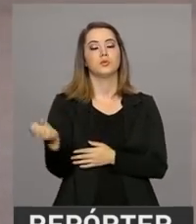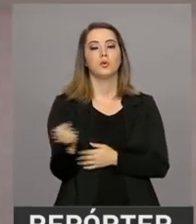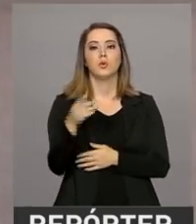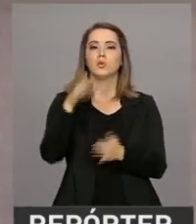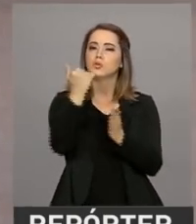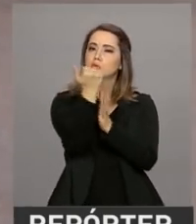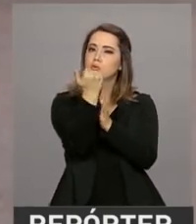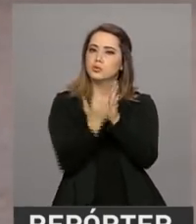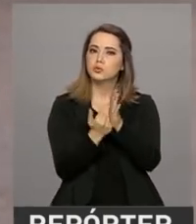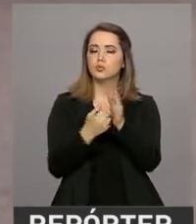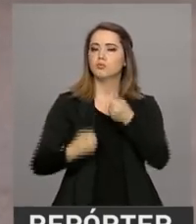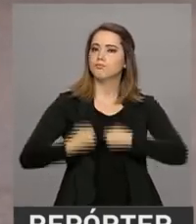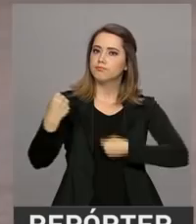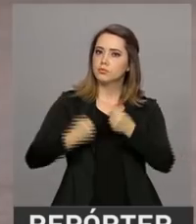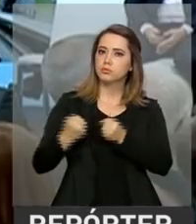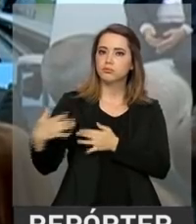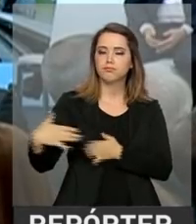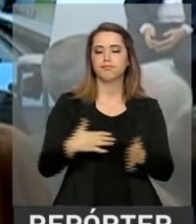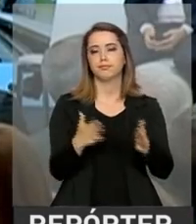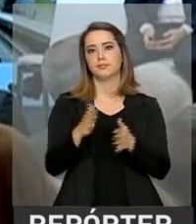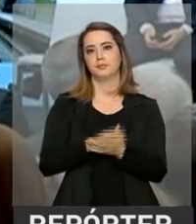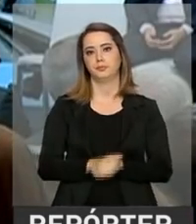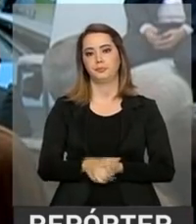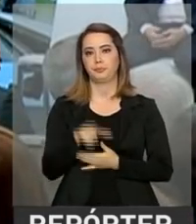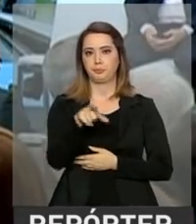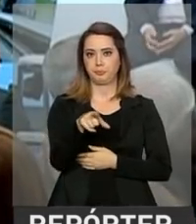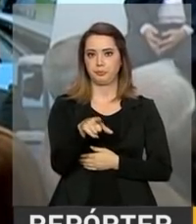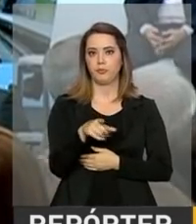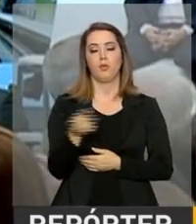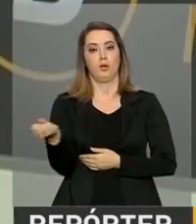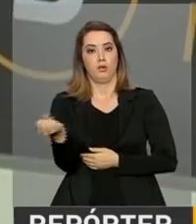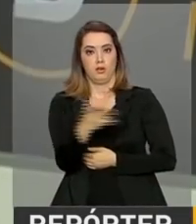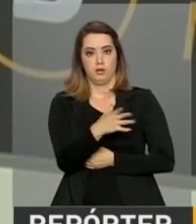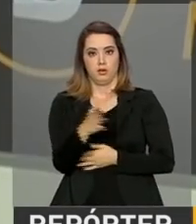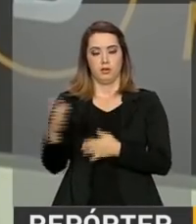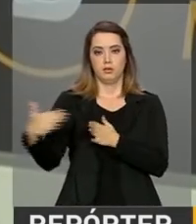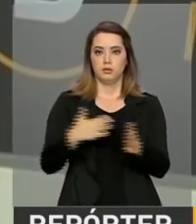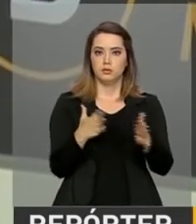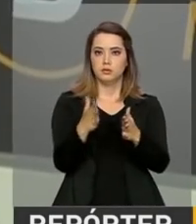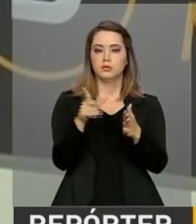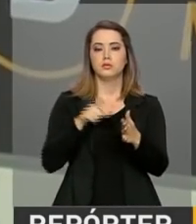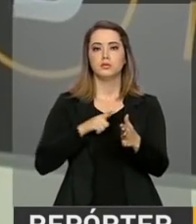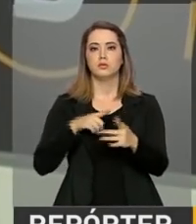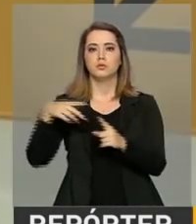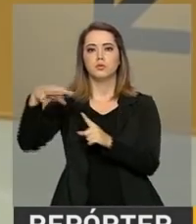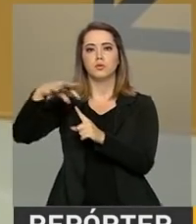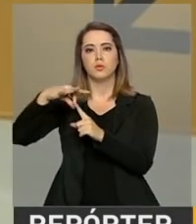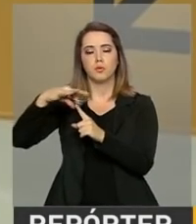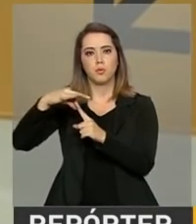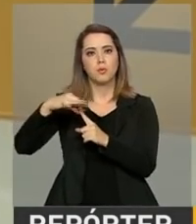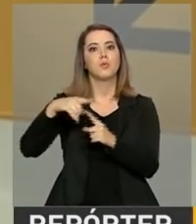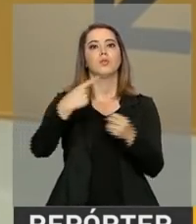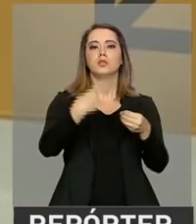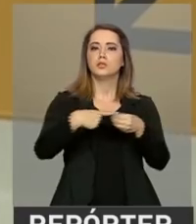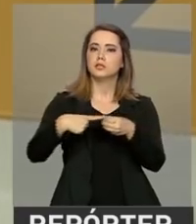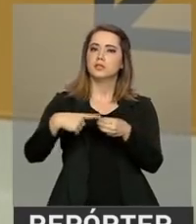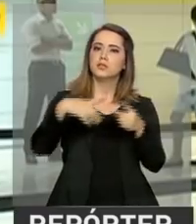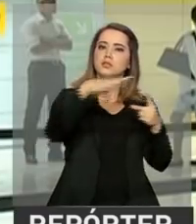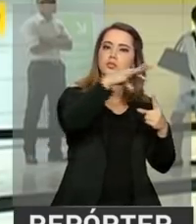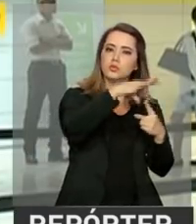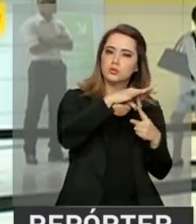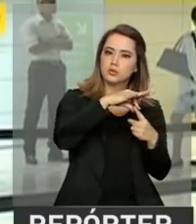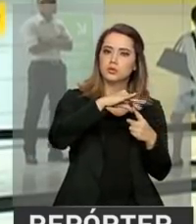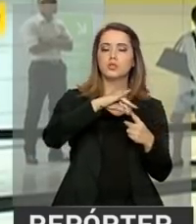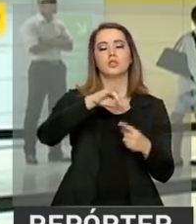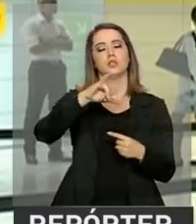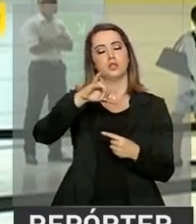cidade a cada hora. A nova linha do metrô vai ligar Ipanema, na Zona Sul, até a Barra da Tijuca, na Zona